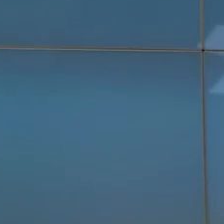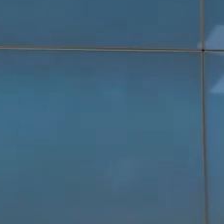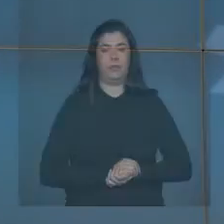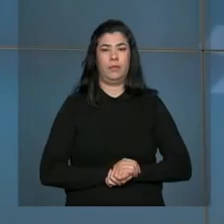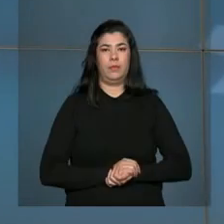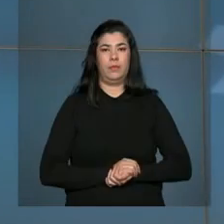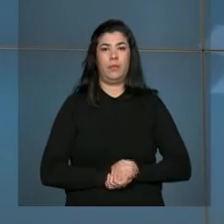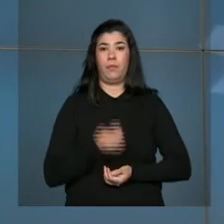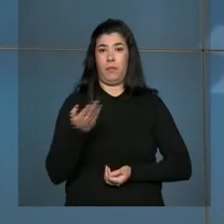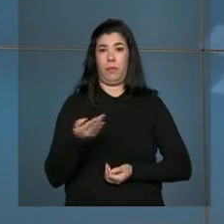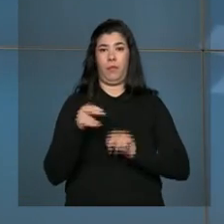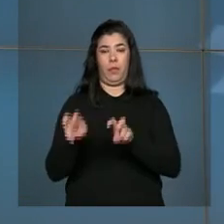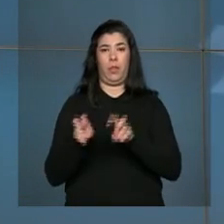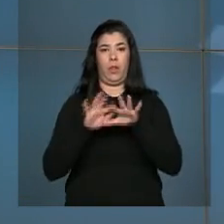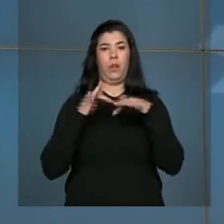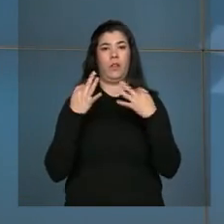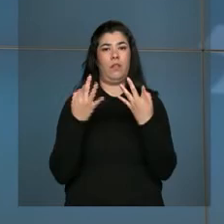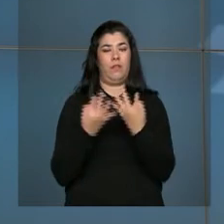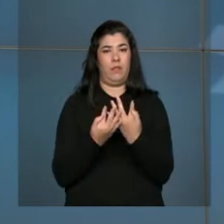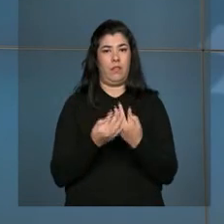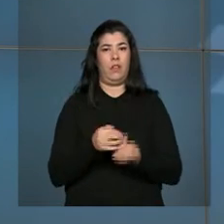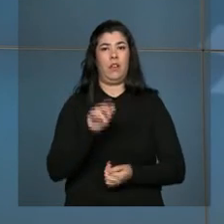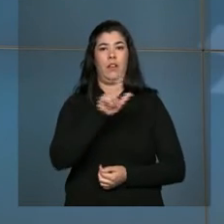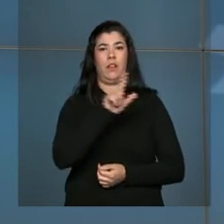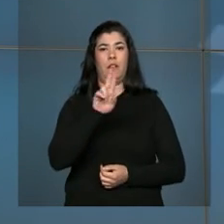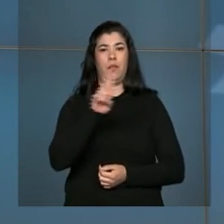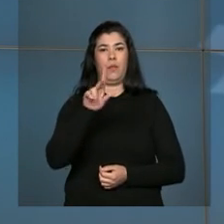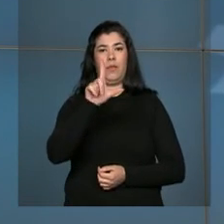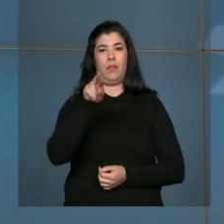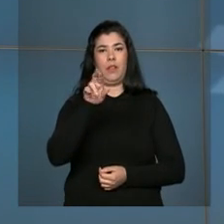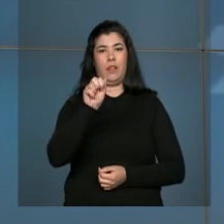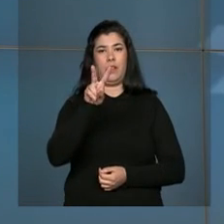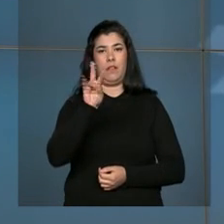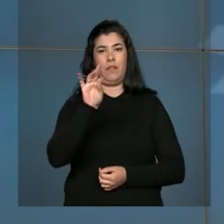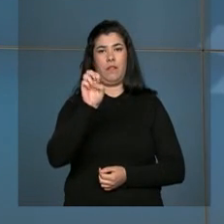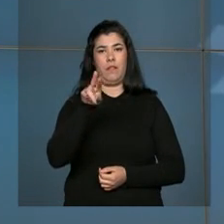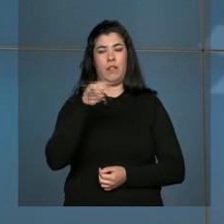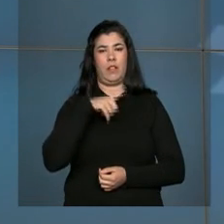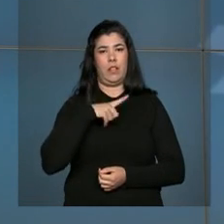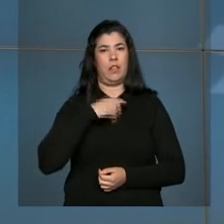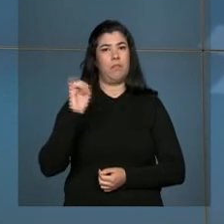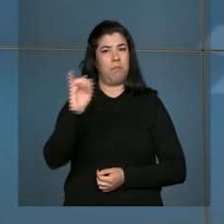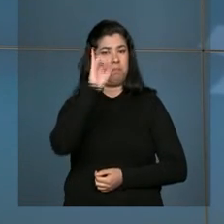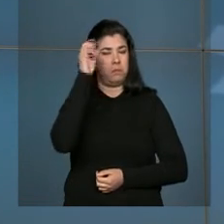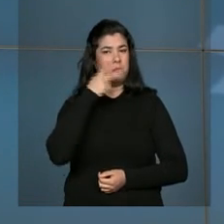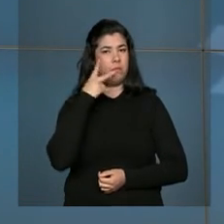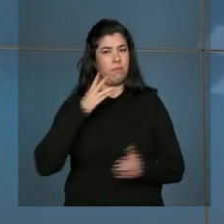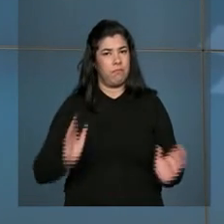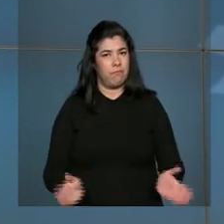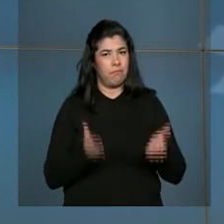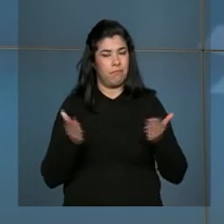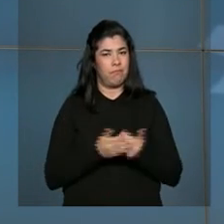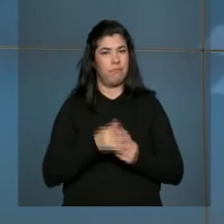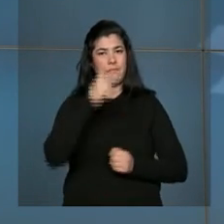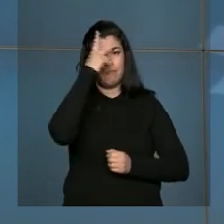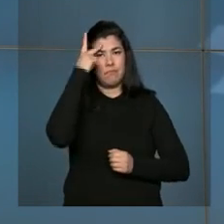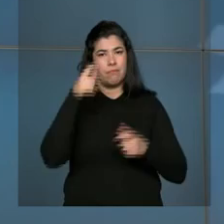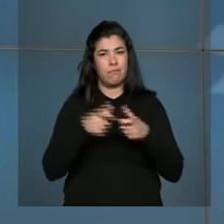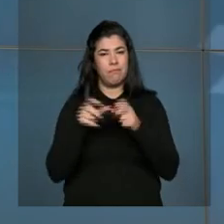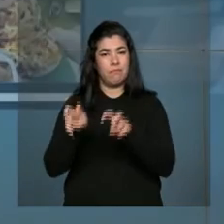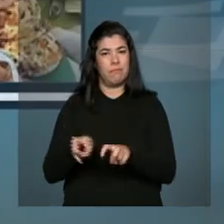A agricultora familiar Lina Valente considera o Plano Safra da Agricultura Familiar um incentivo para os pequenos